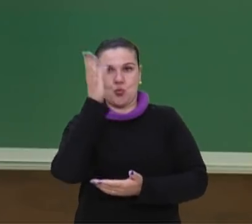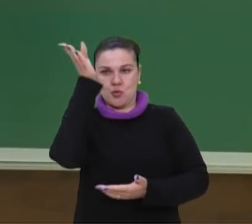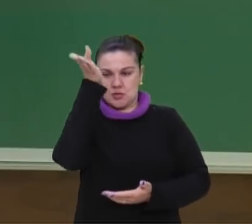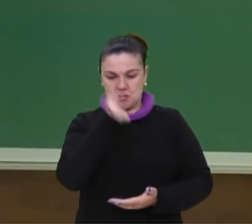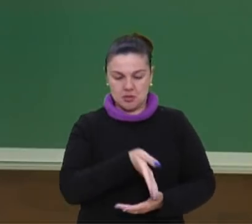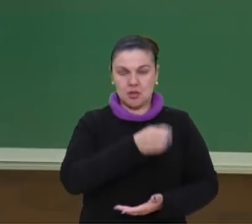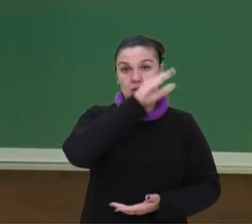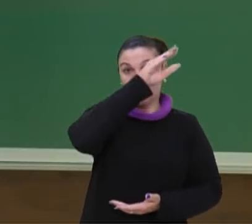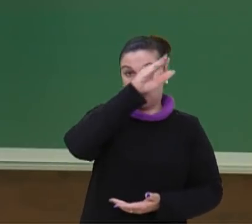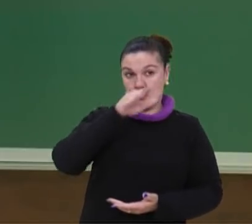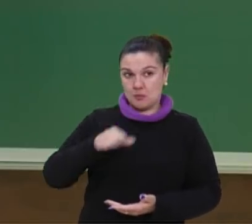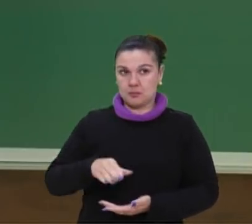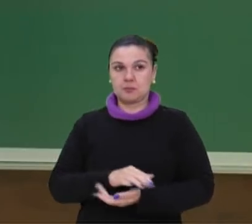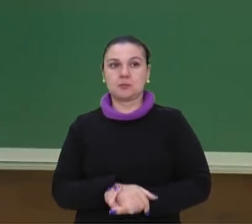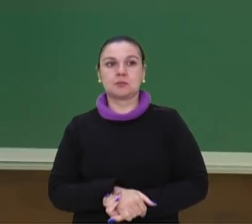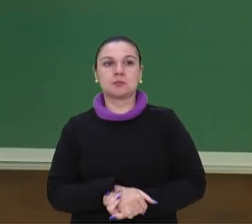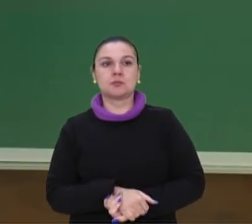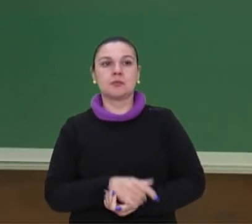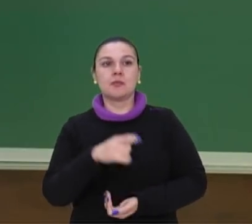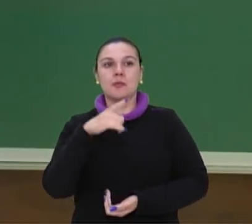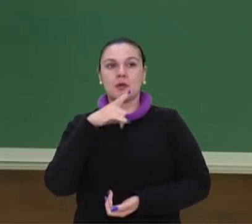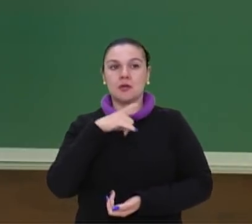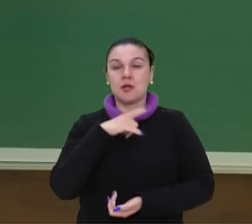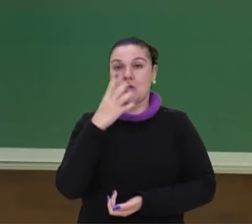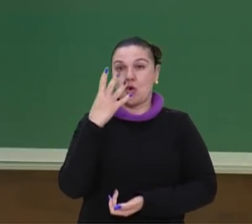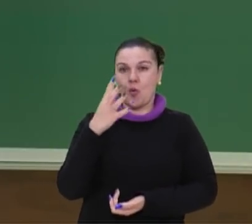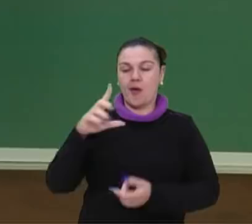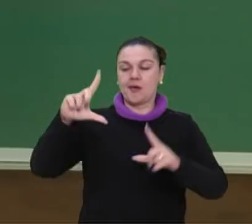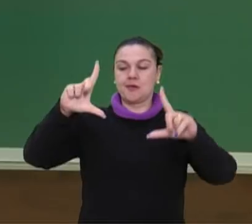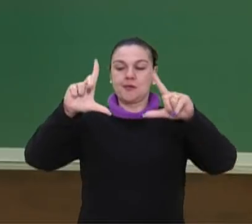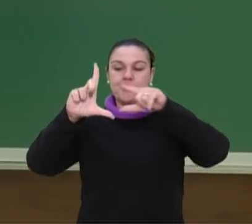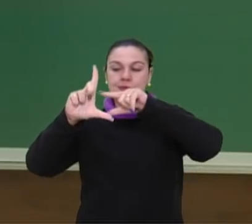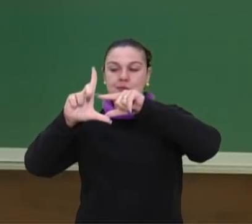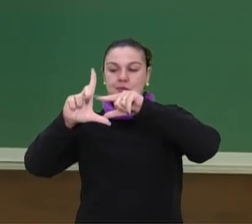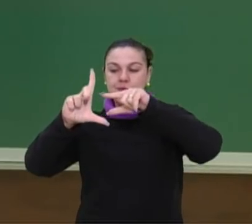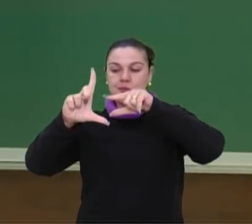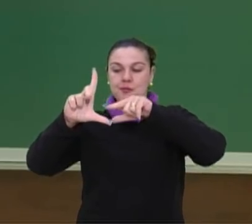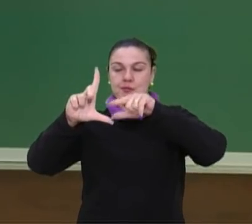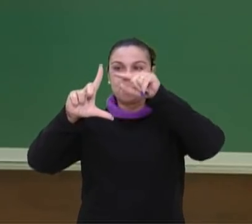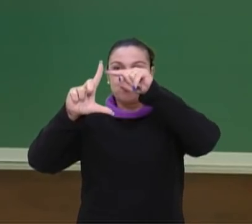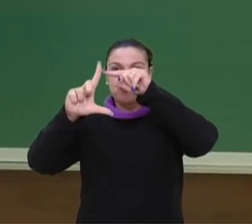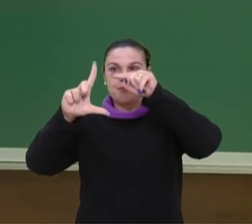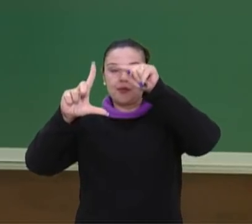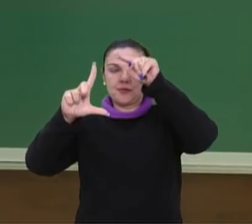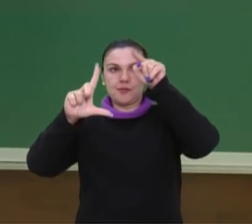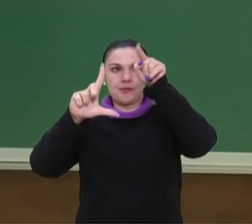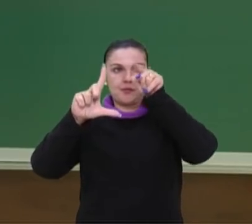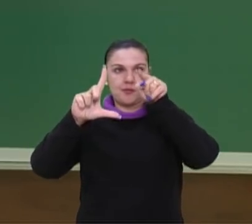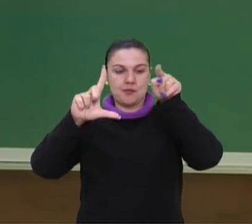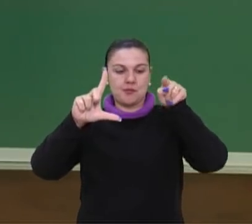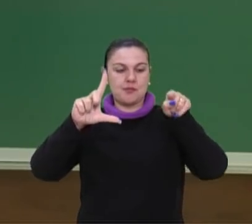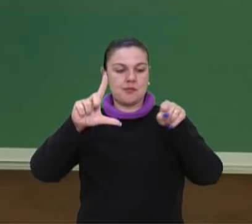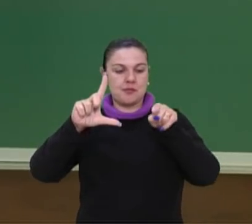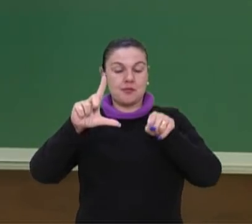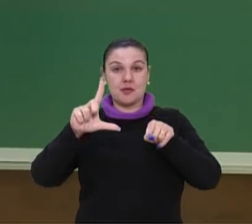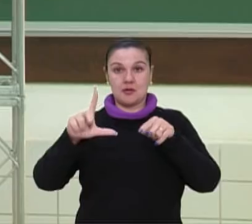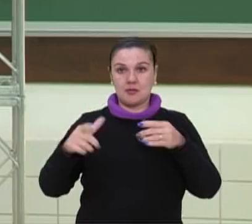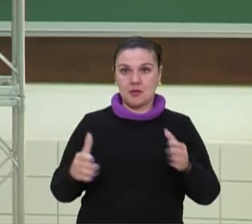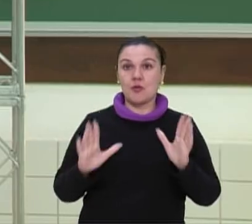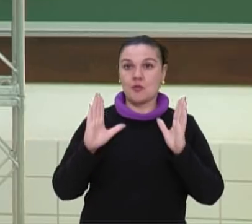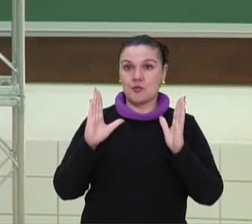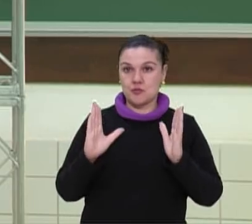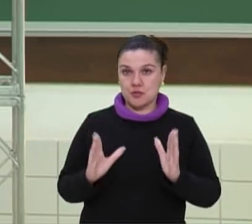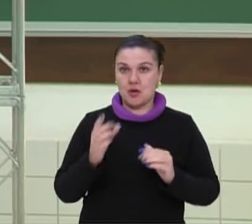disso. Possui 4 vértices e possui 4 ângulos, né? Então, já